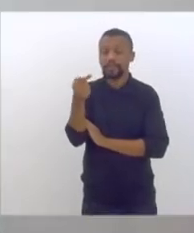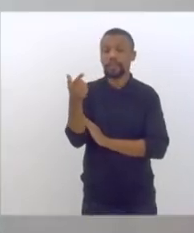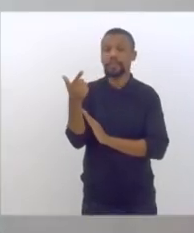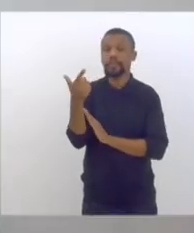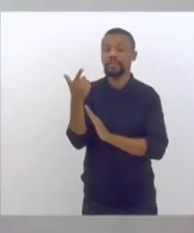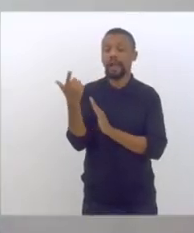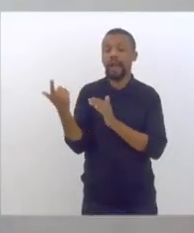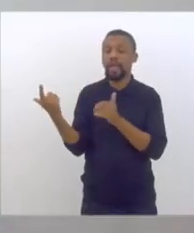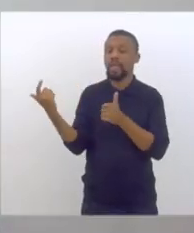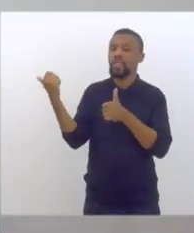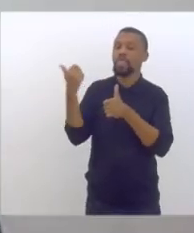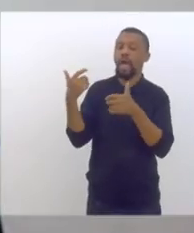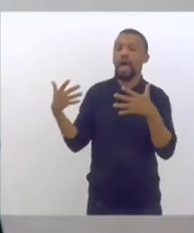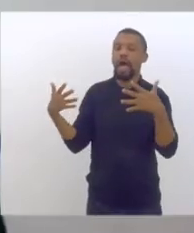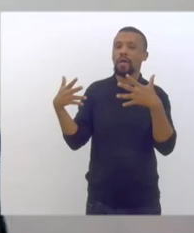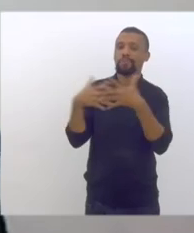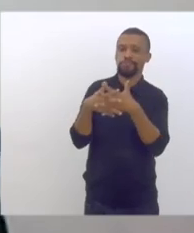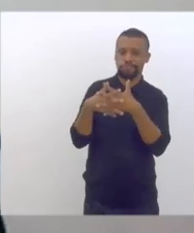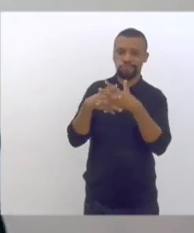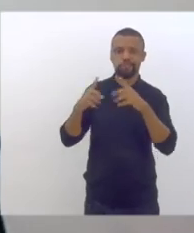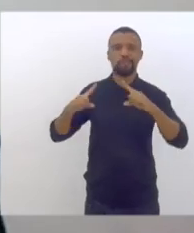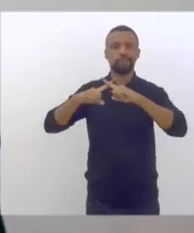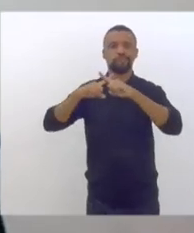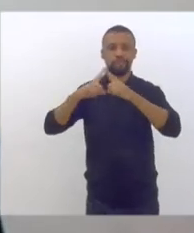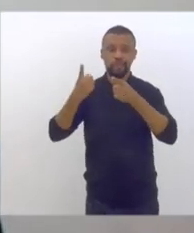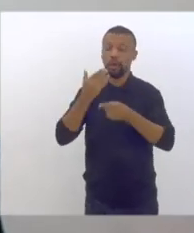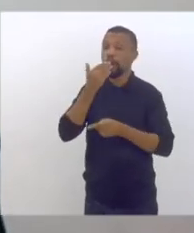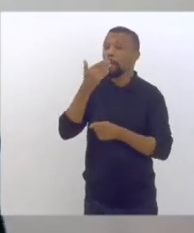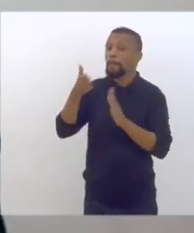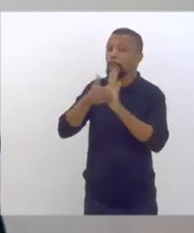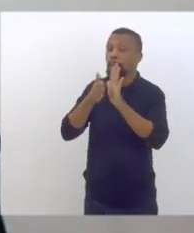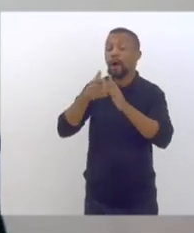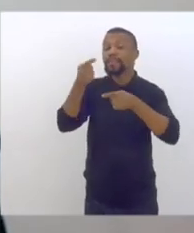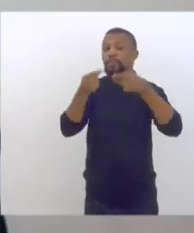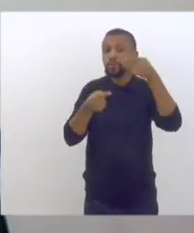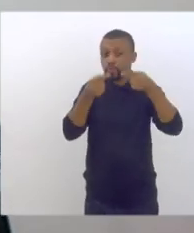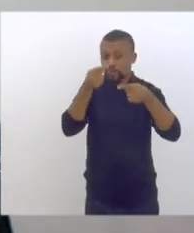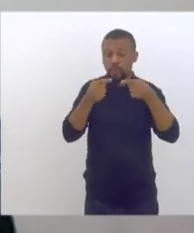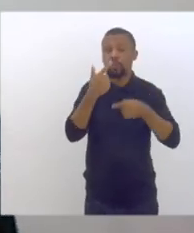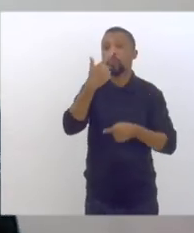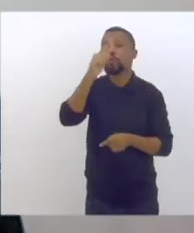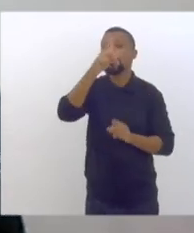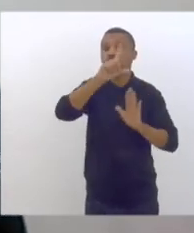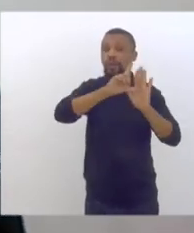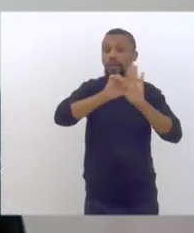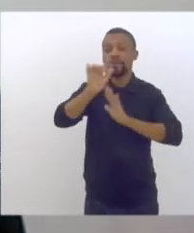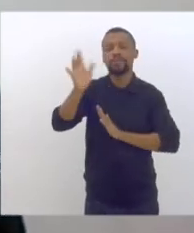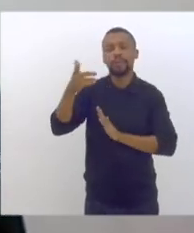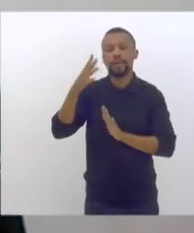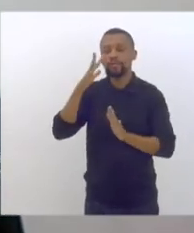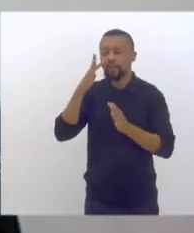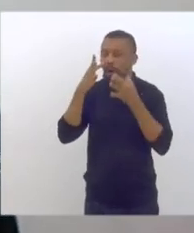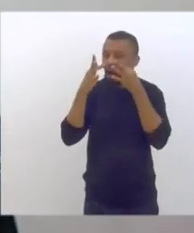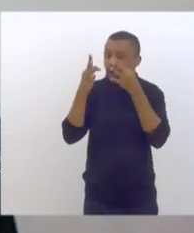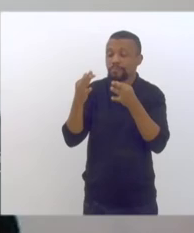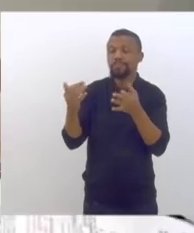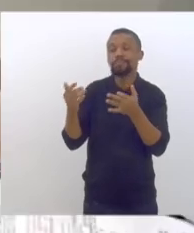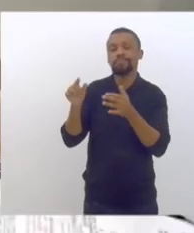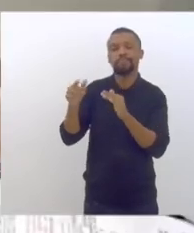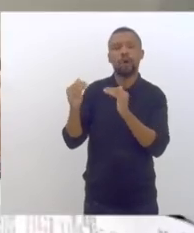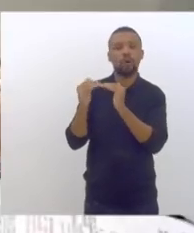lei mete 8 12 né até que eu ia eu ia para o a mesma discussão Então já já estou lhe acompanhando a divergência